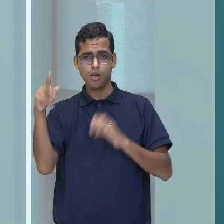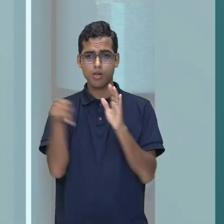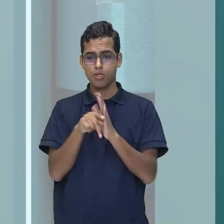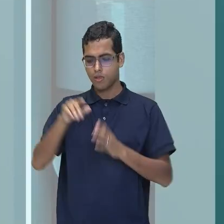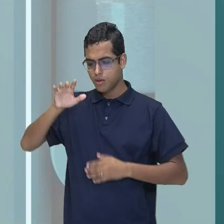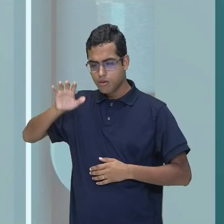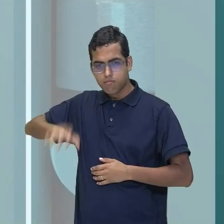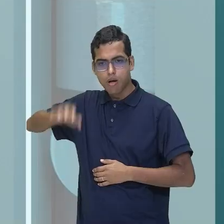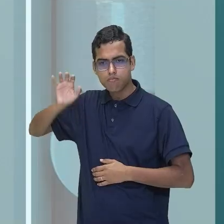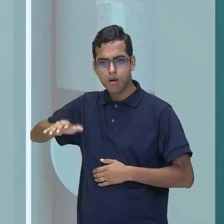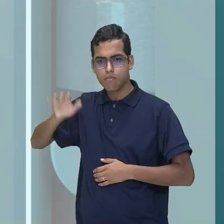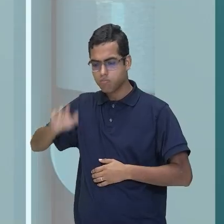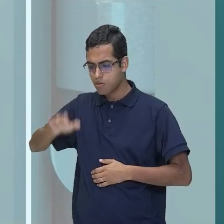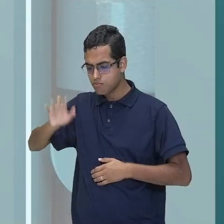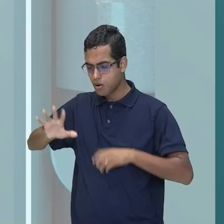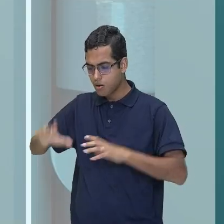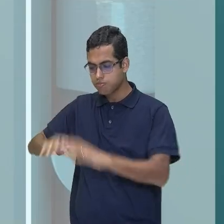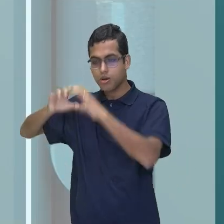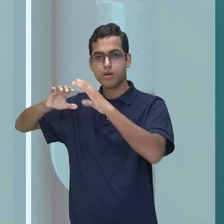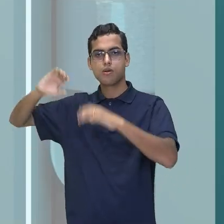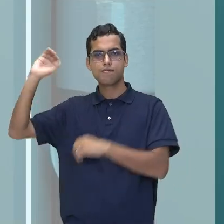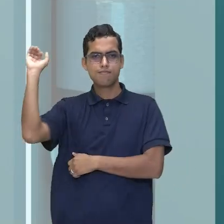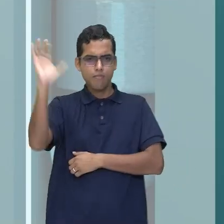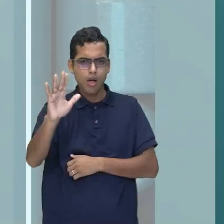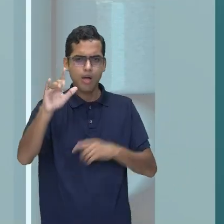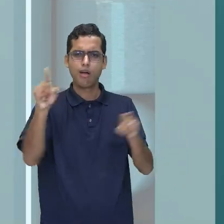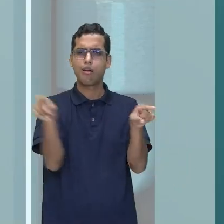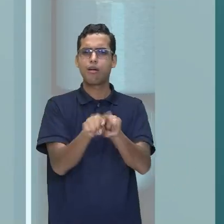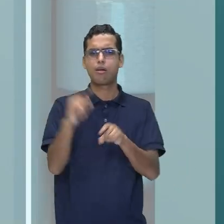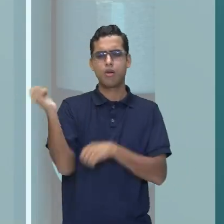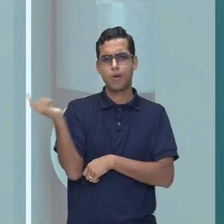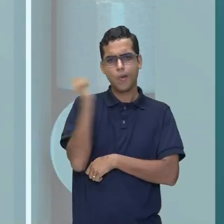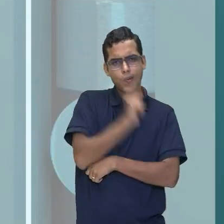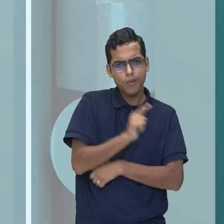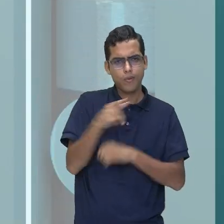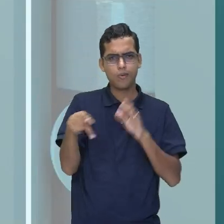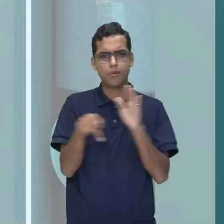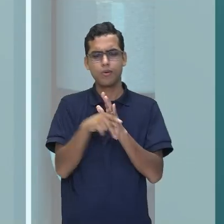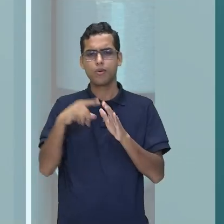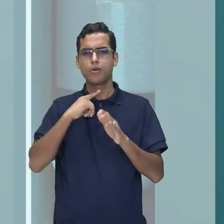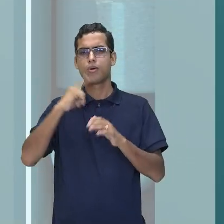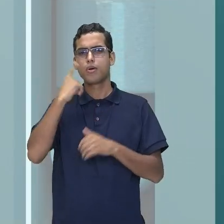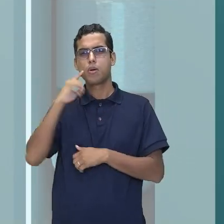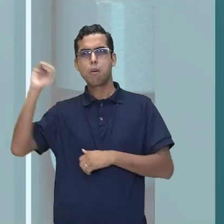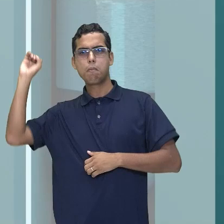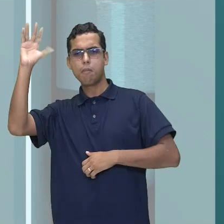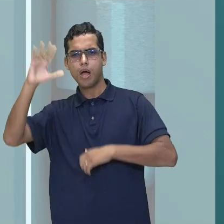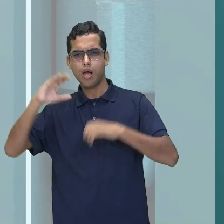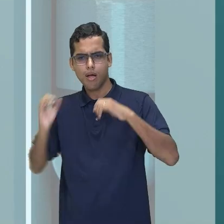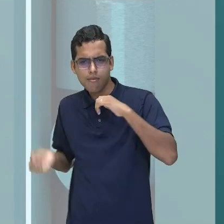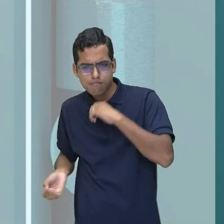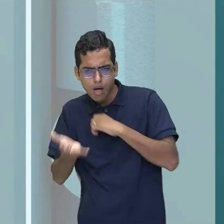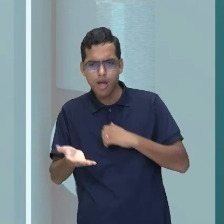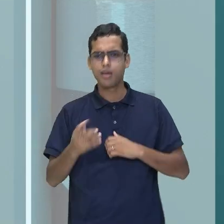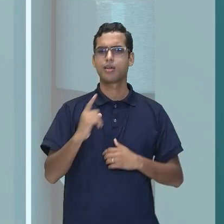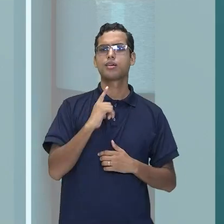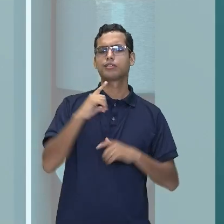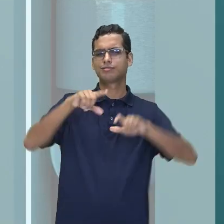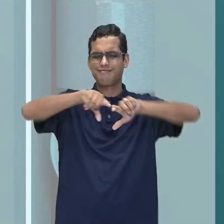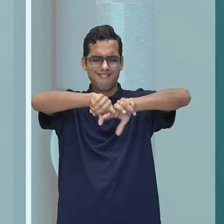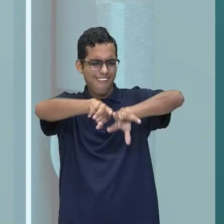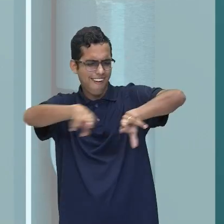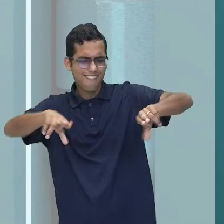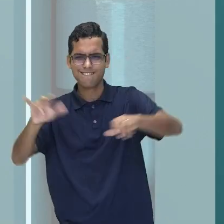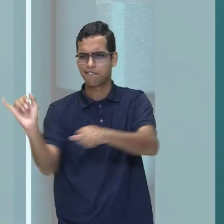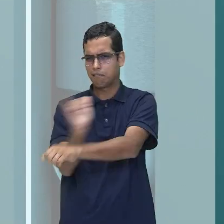como você arremessar, arremesso longo, arremesso curto, por baixo, por cima e tal. Existem N vídeos por